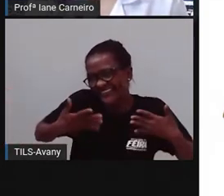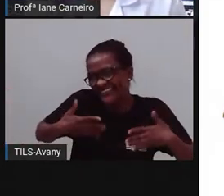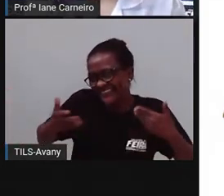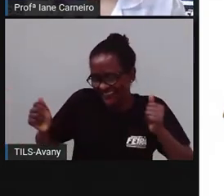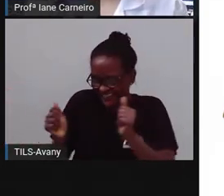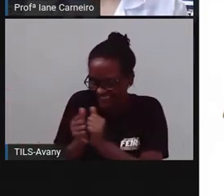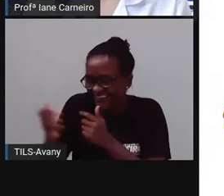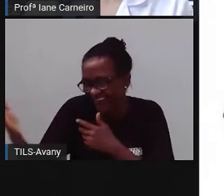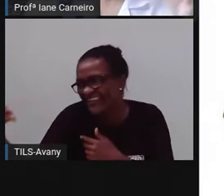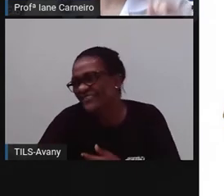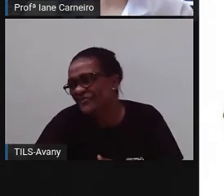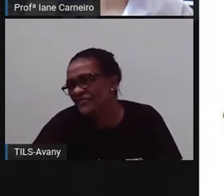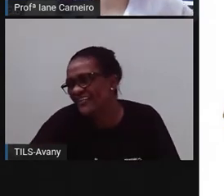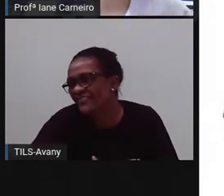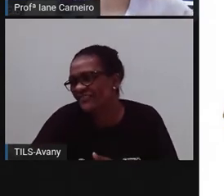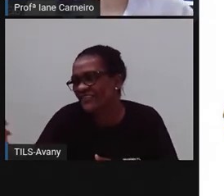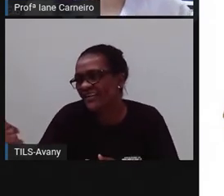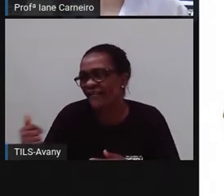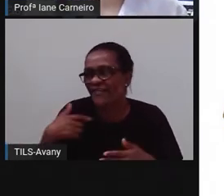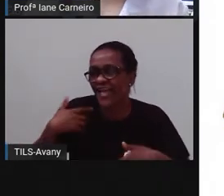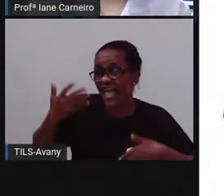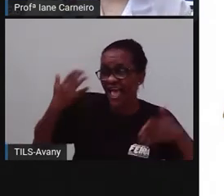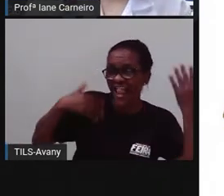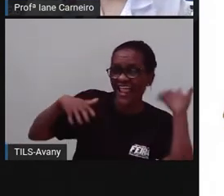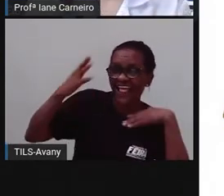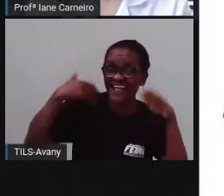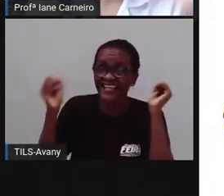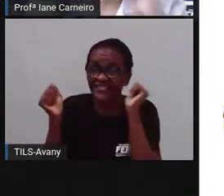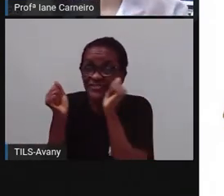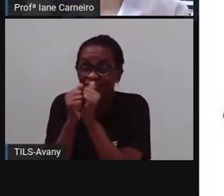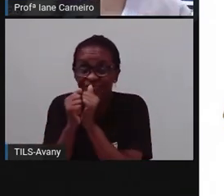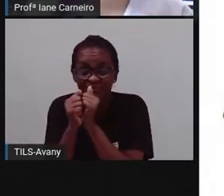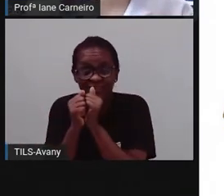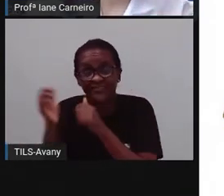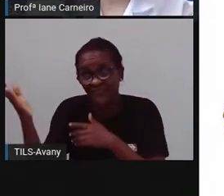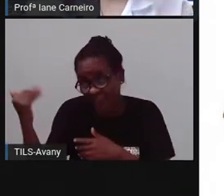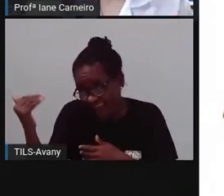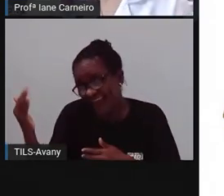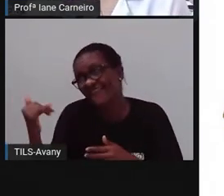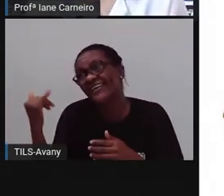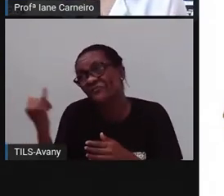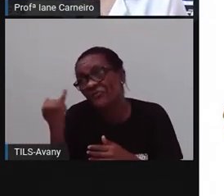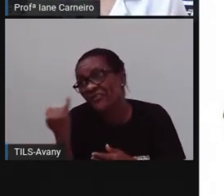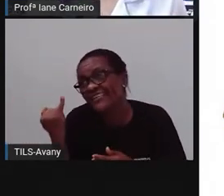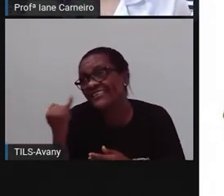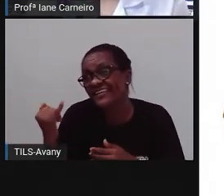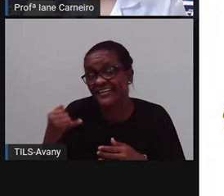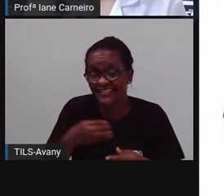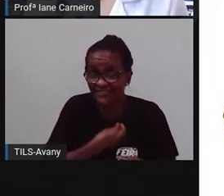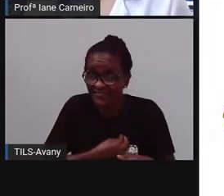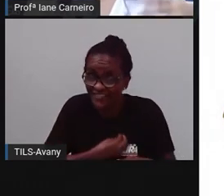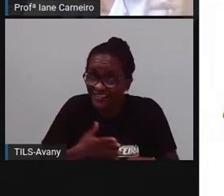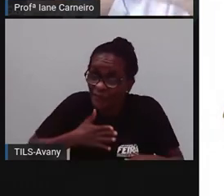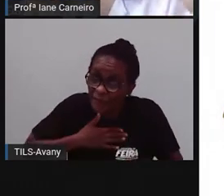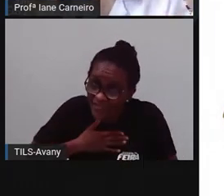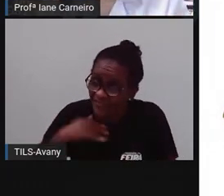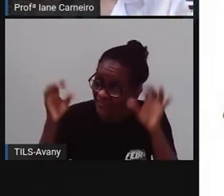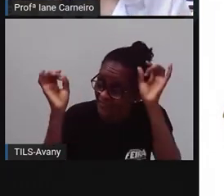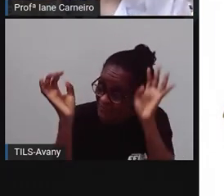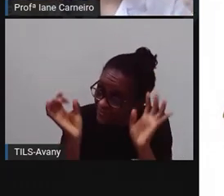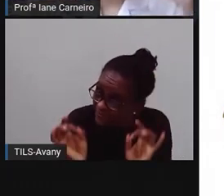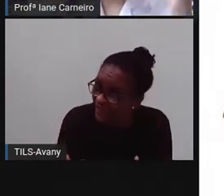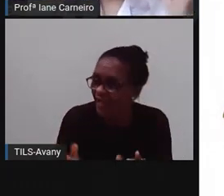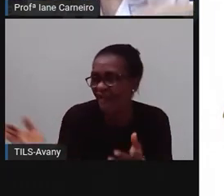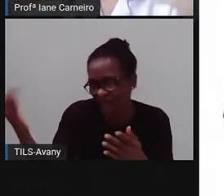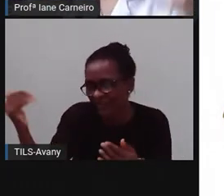inauguração da nossa loja venha se alegrar junto comigo venha participar dessa nova etapa da minha vida né então são